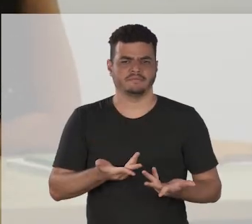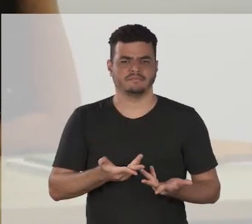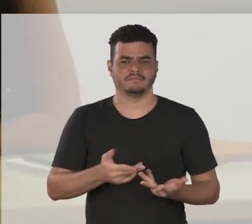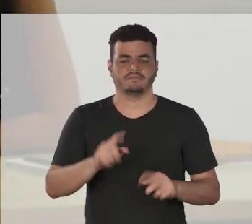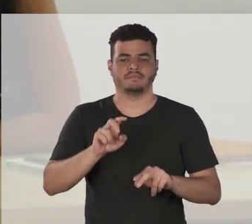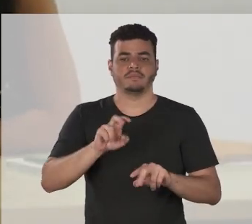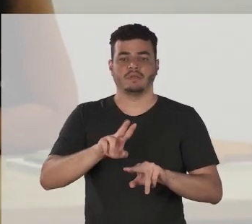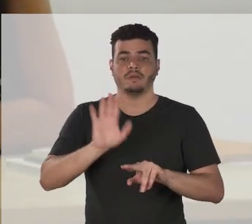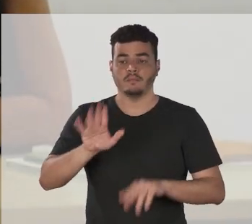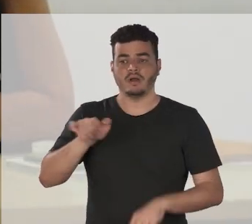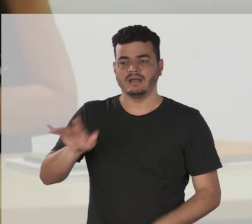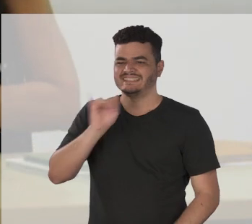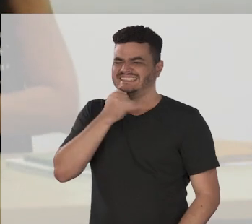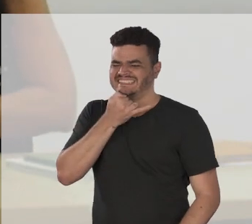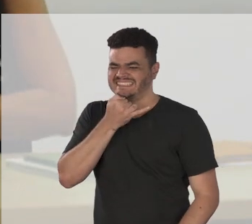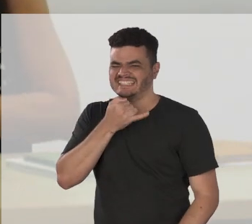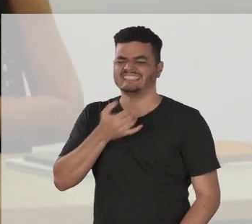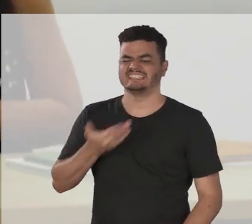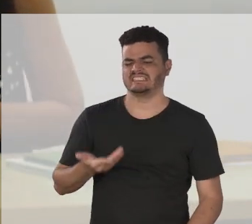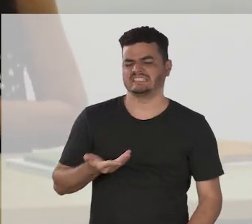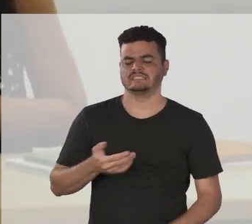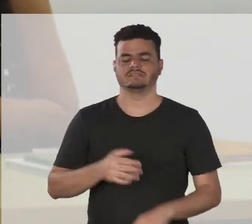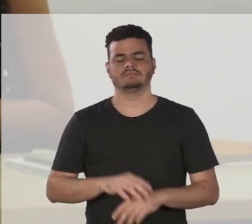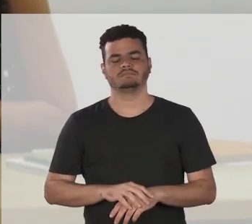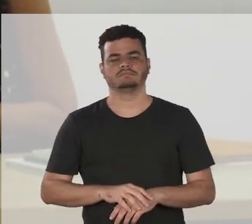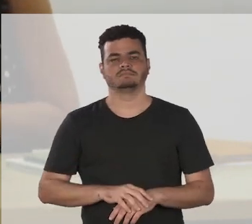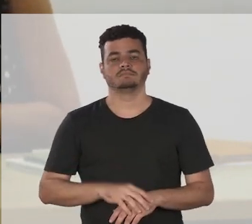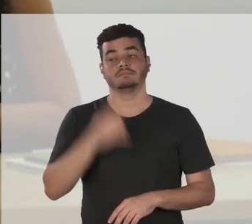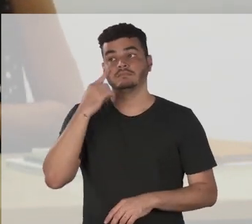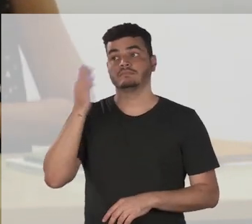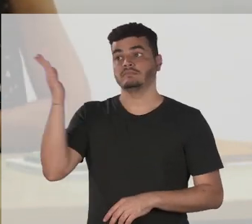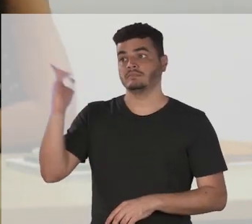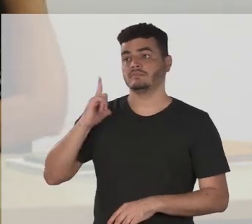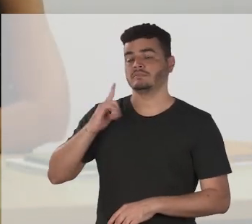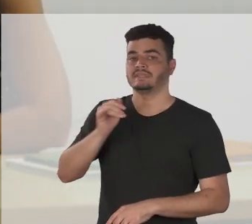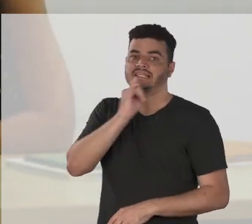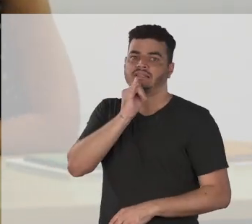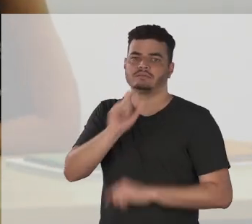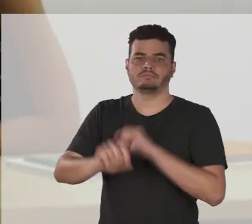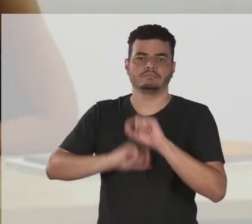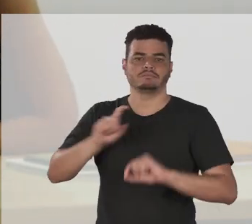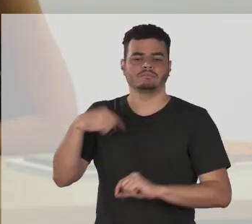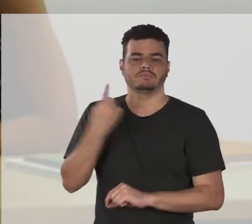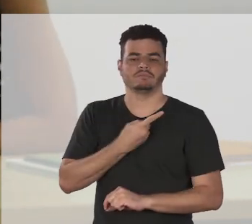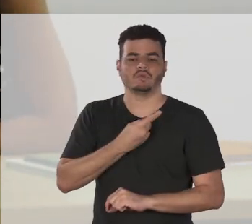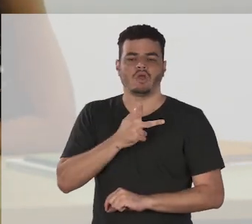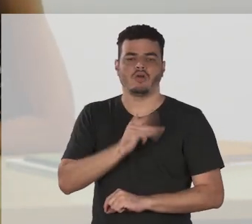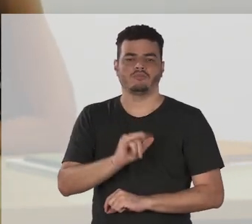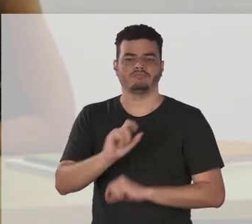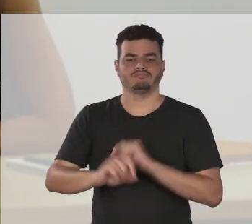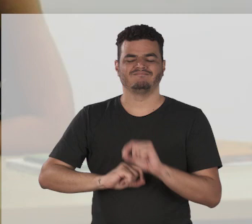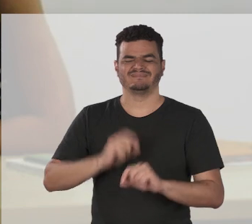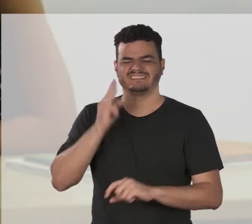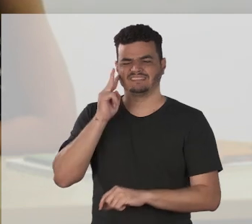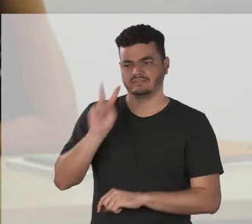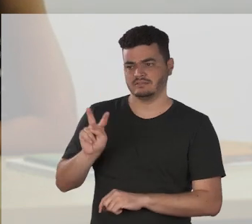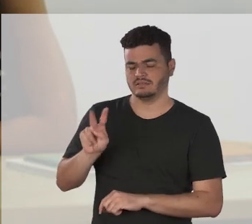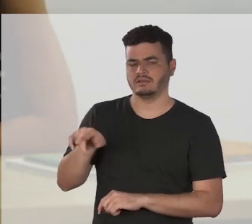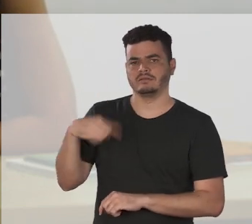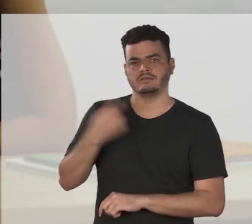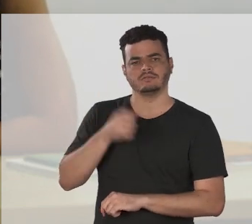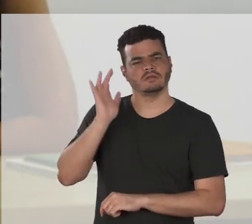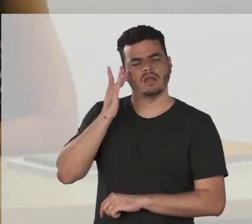de acordo no ensino primário, e chorava porque era uma história muito triste, muito dramática, e aqui